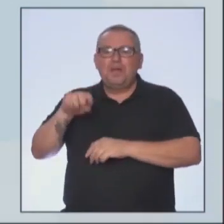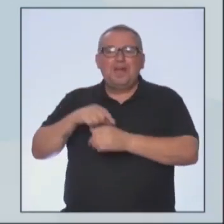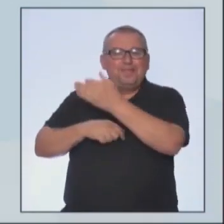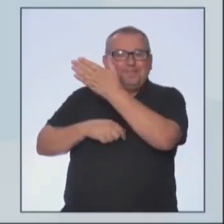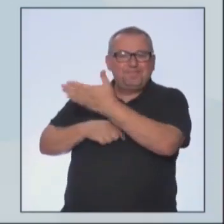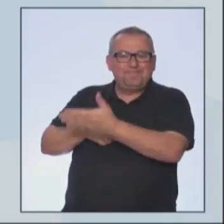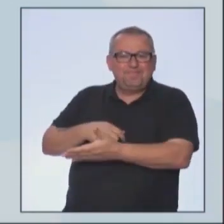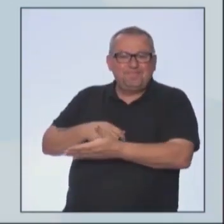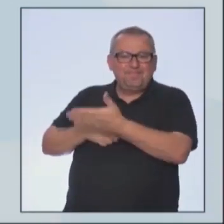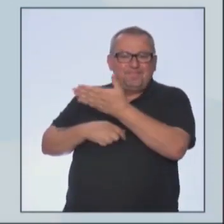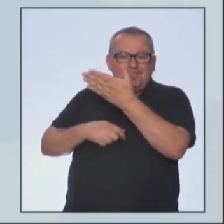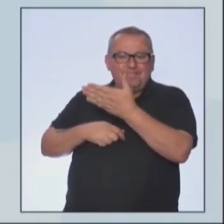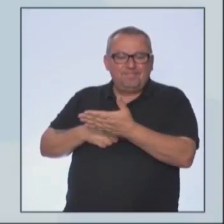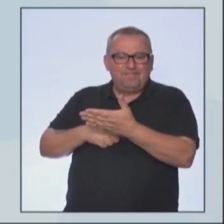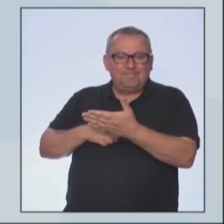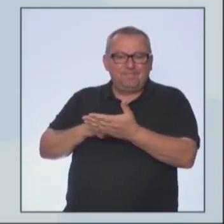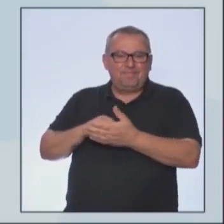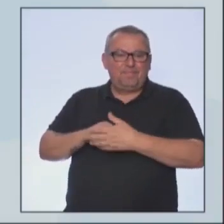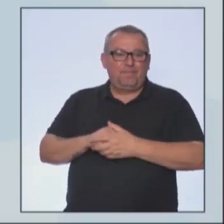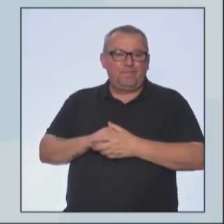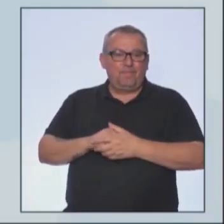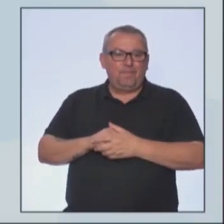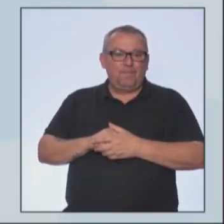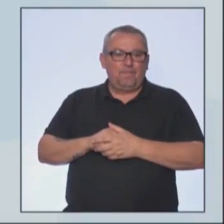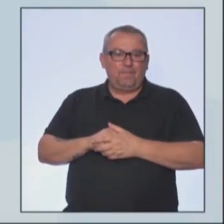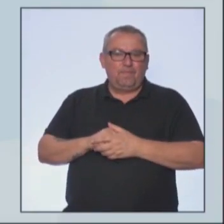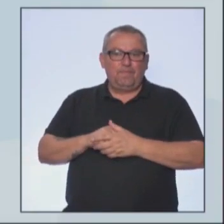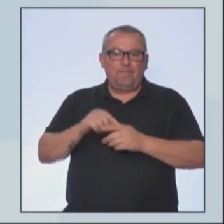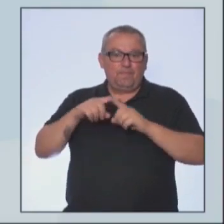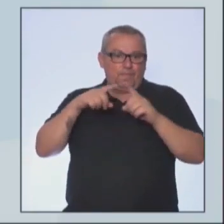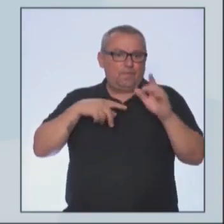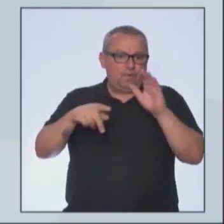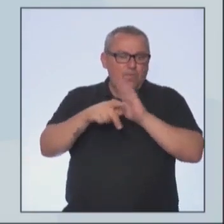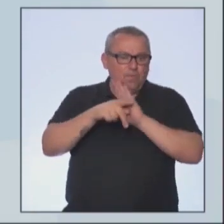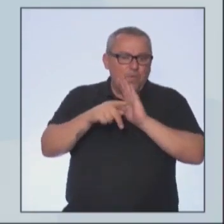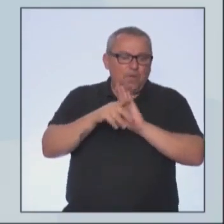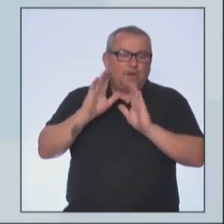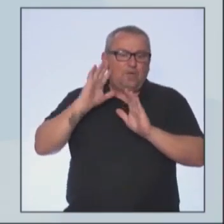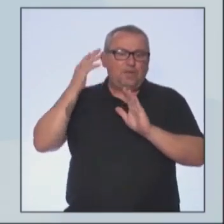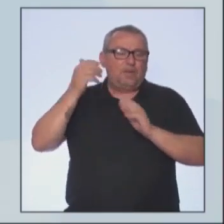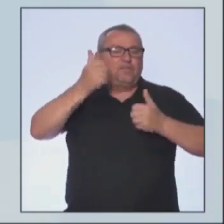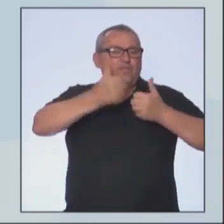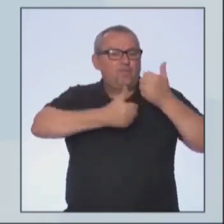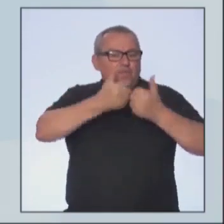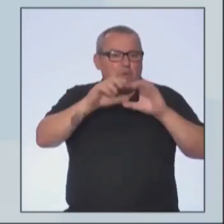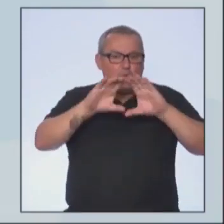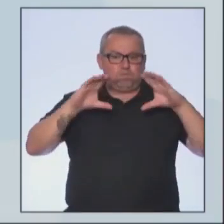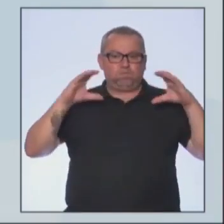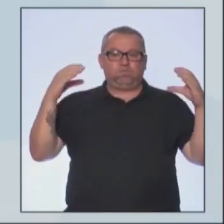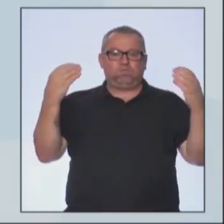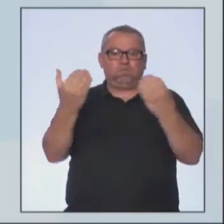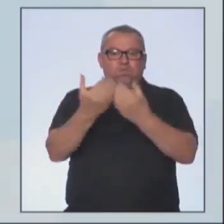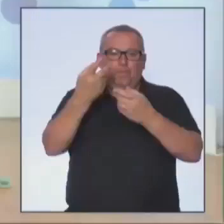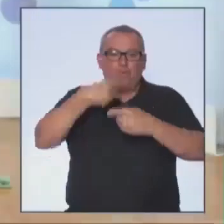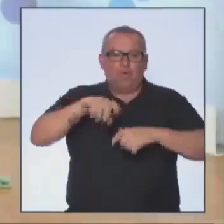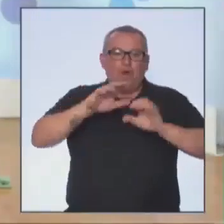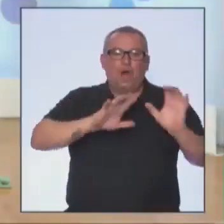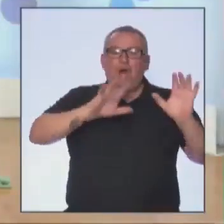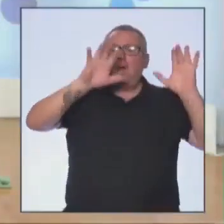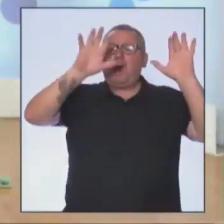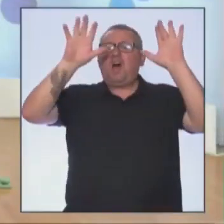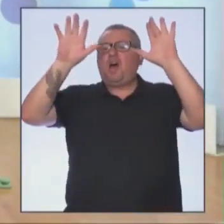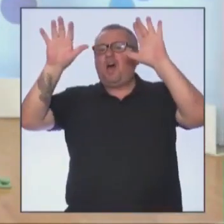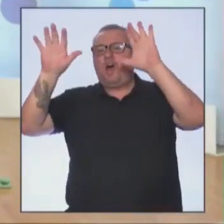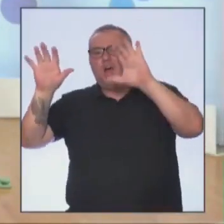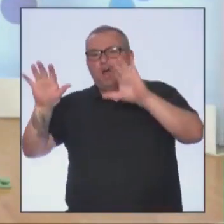esse monte de bonequinho subindo, descendo, está acontecendo? É uma comemoração que normalmente acontece nos estádios de futebol. Então, no estádio de futebol,